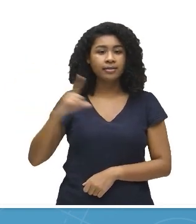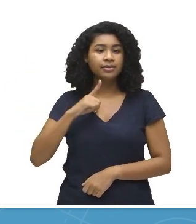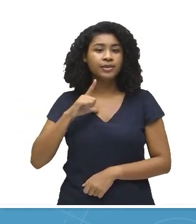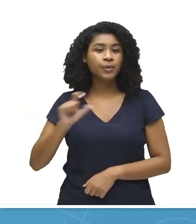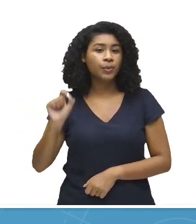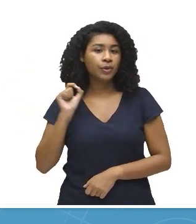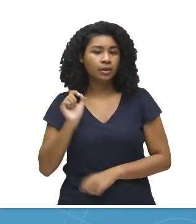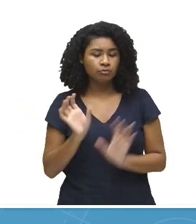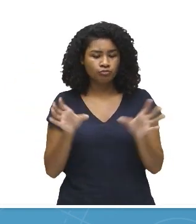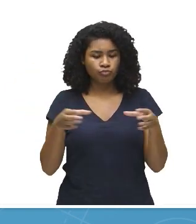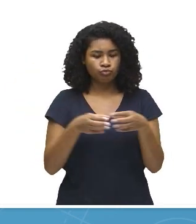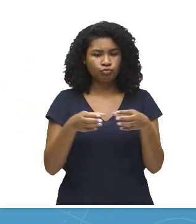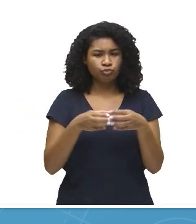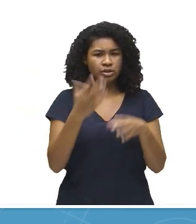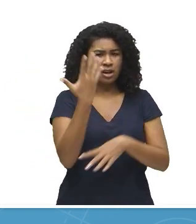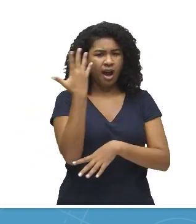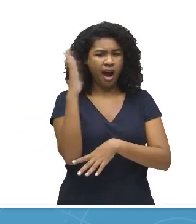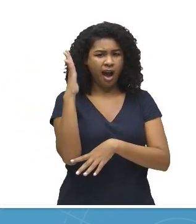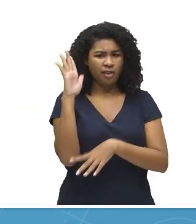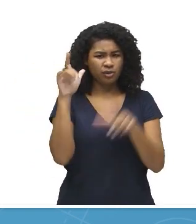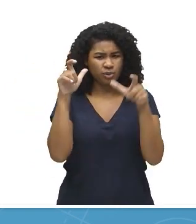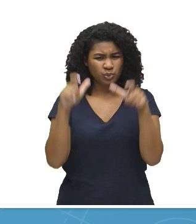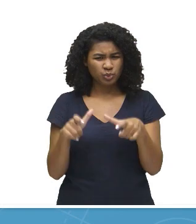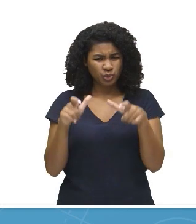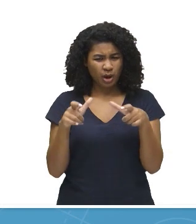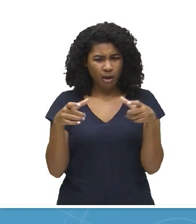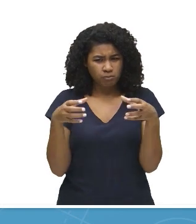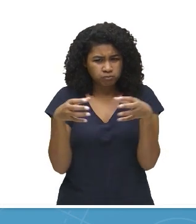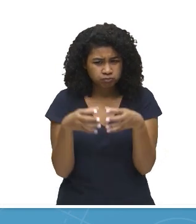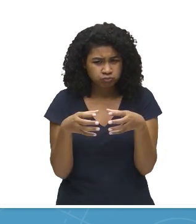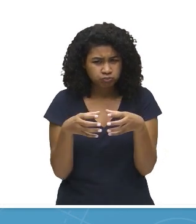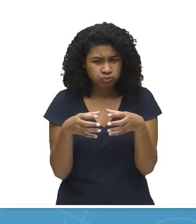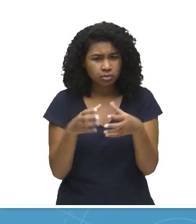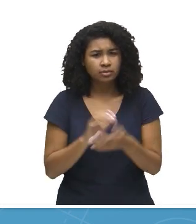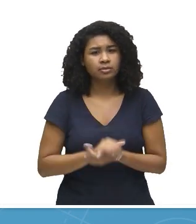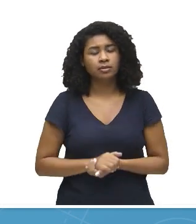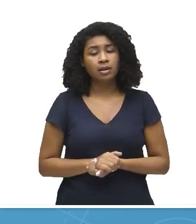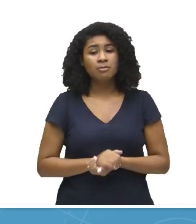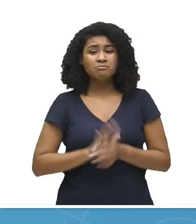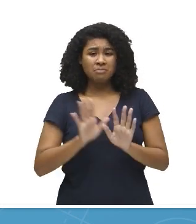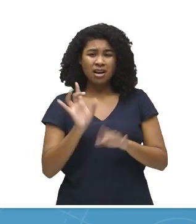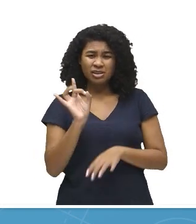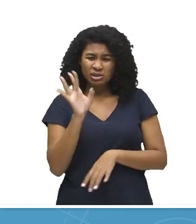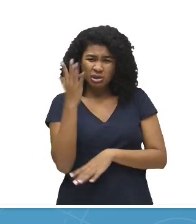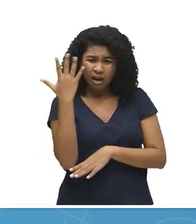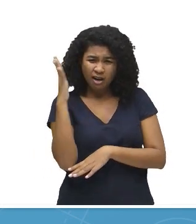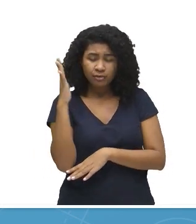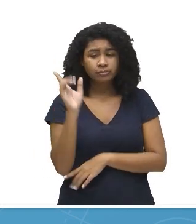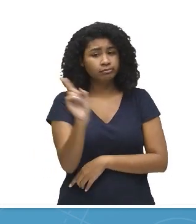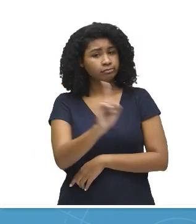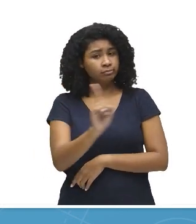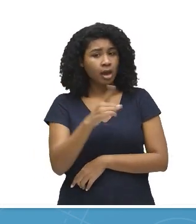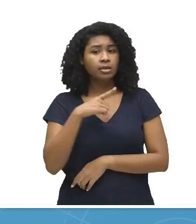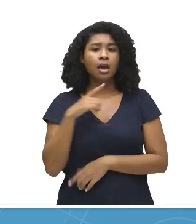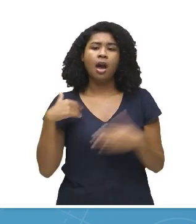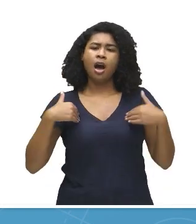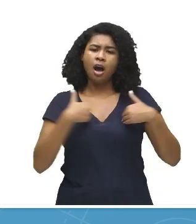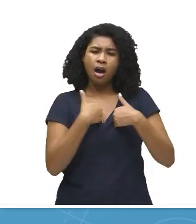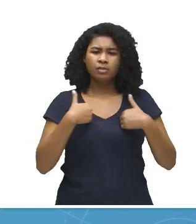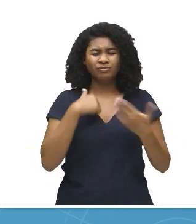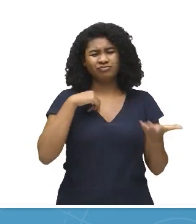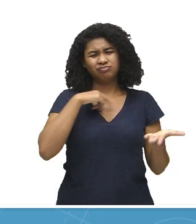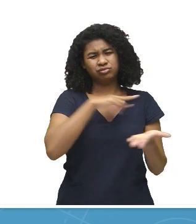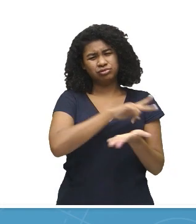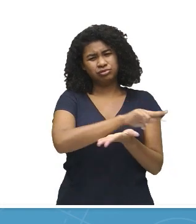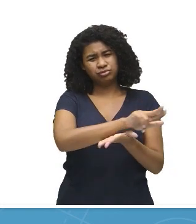de árvores de um determinado local. Então, nós vimos que, além da natureza, a gente tem os animais, entre outros fatores, que